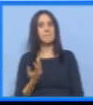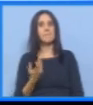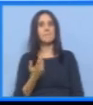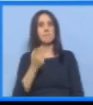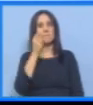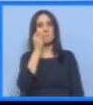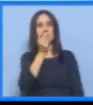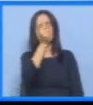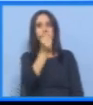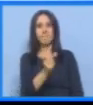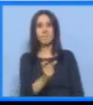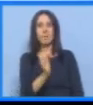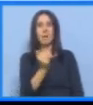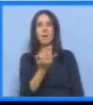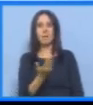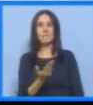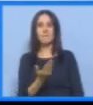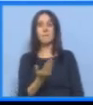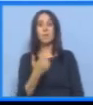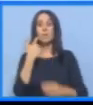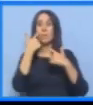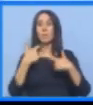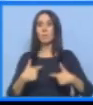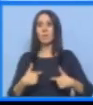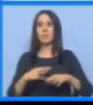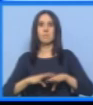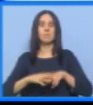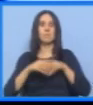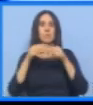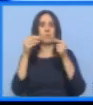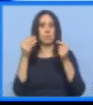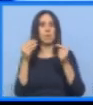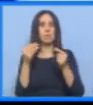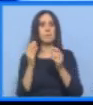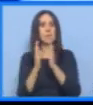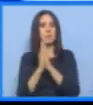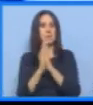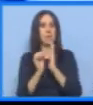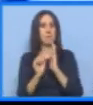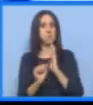desta personalidade a nível humano e a nível espiritual e a nível eclesial.